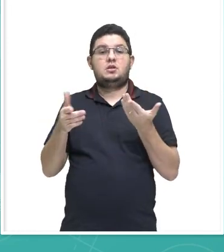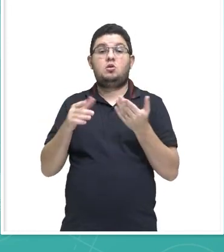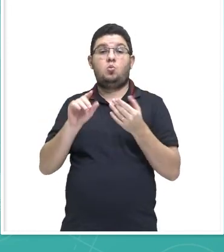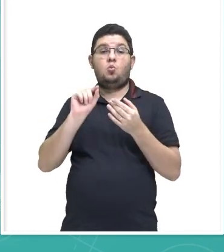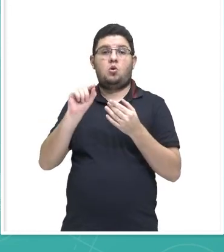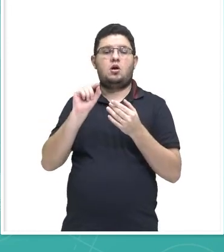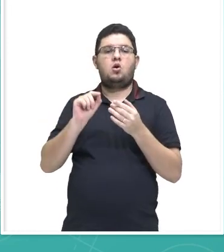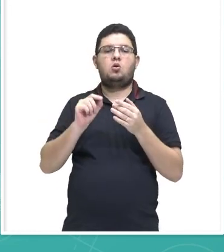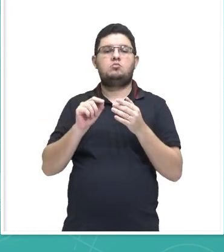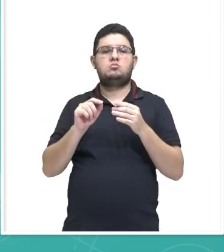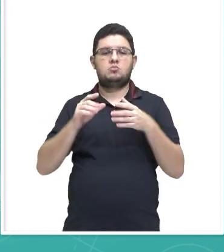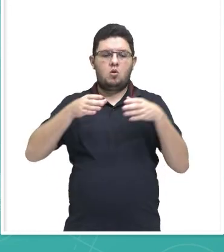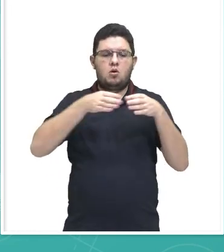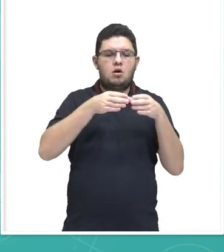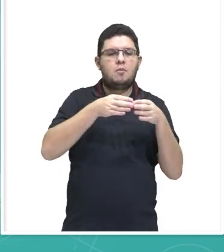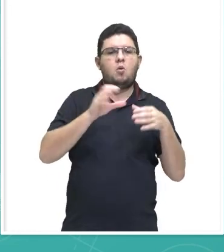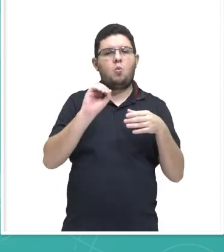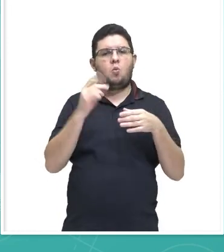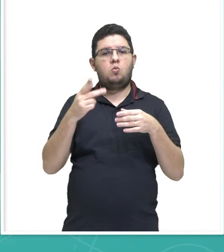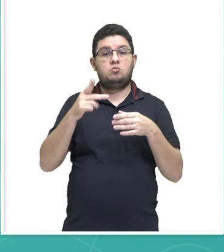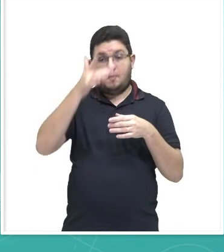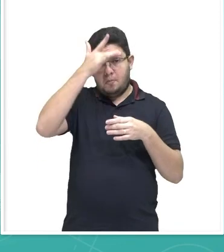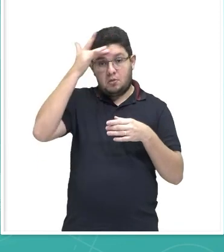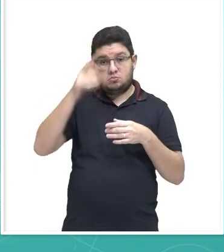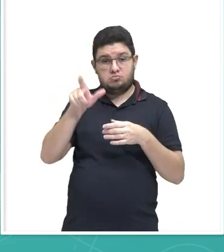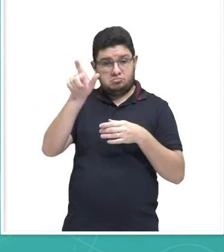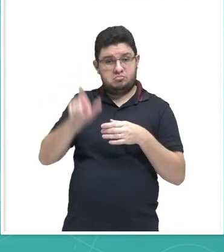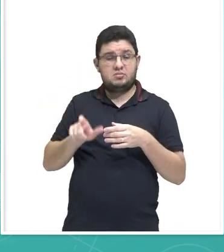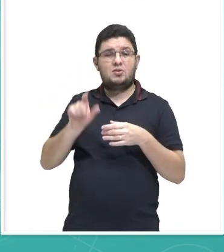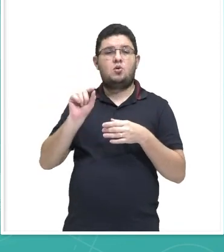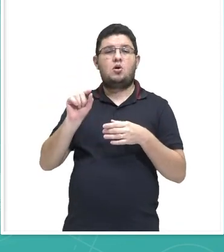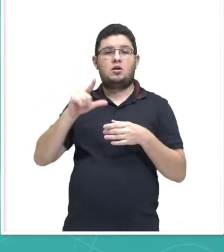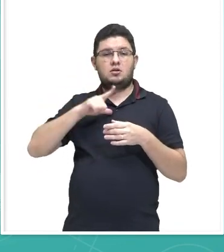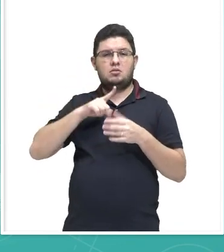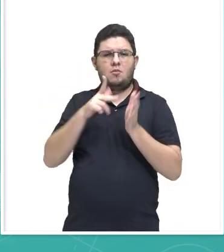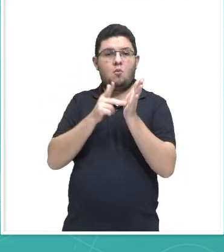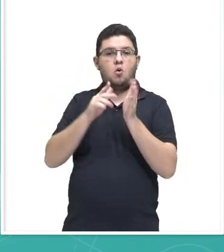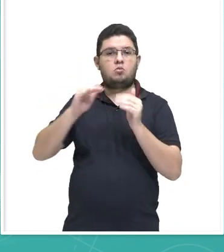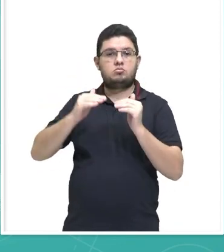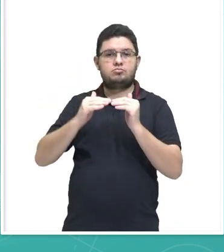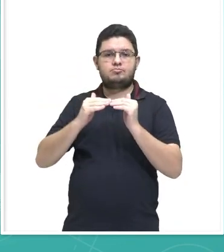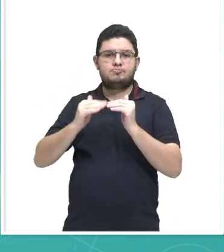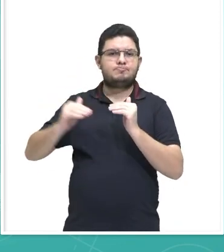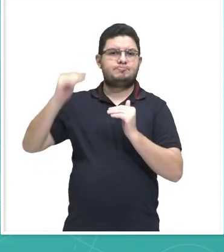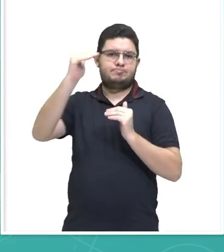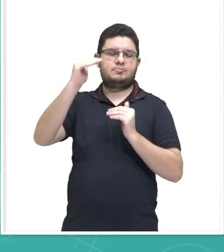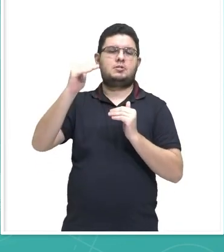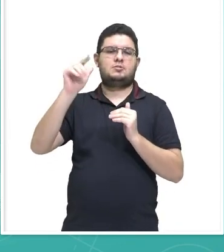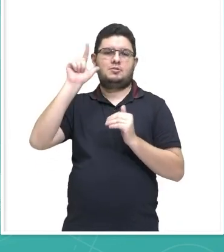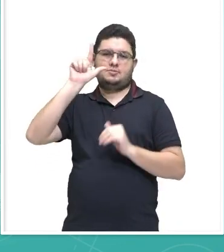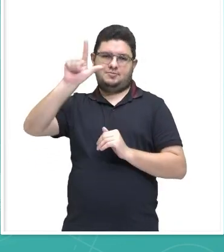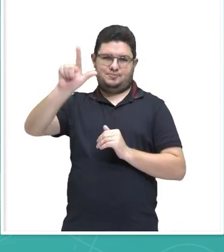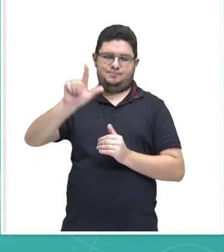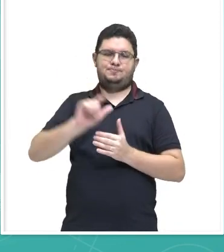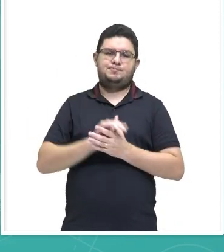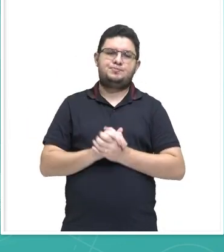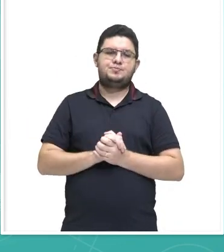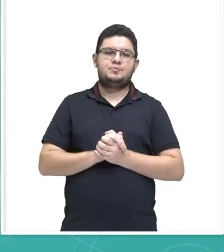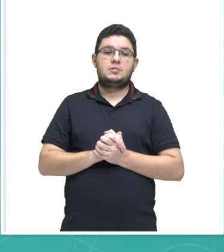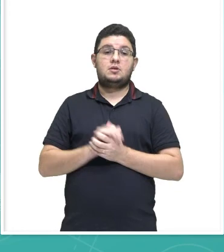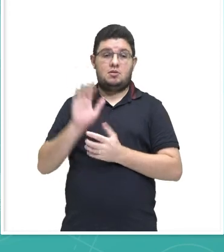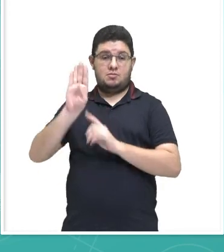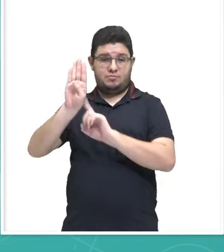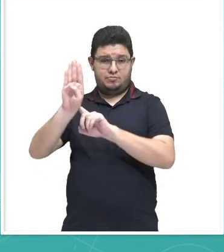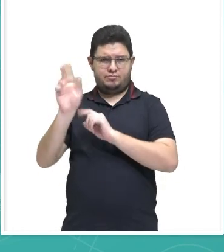equipe ou o que tem mais pontos é o vencedor. Então, a gente sabe que a letra B está